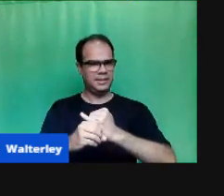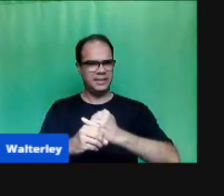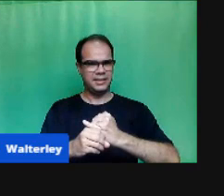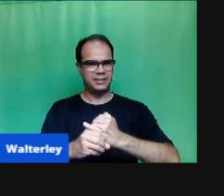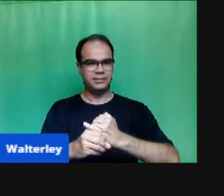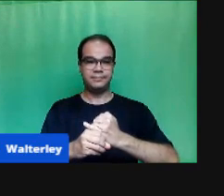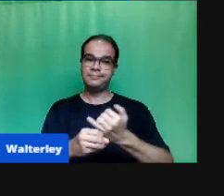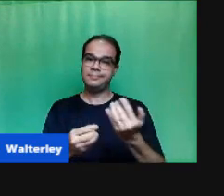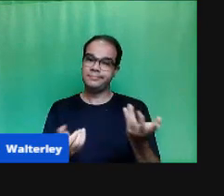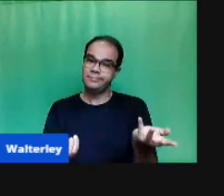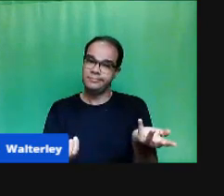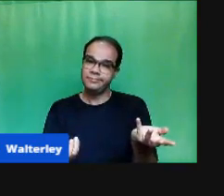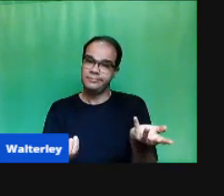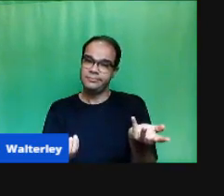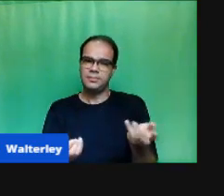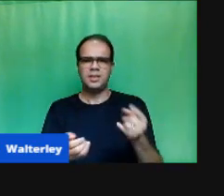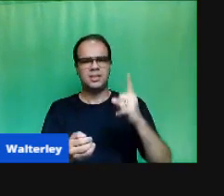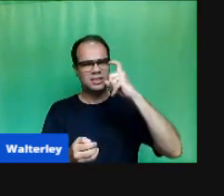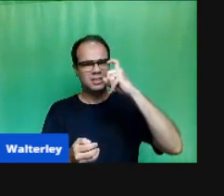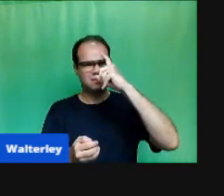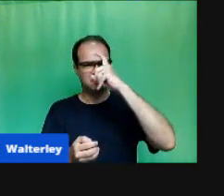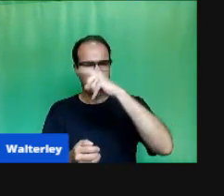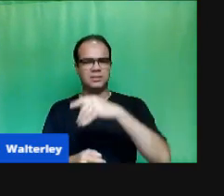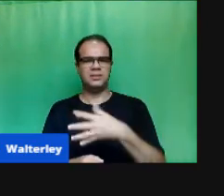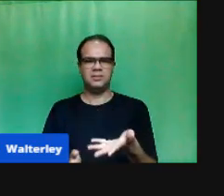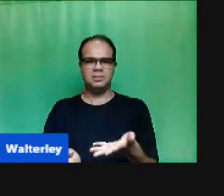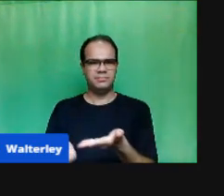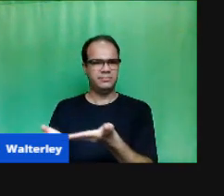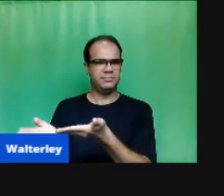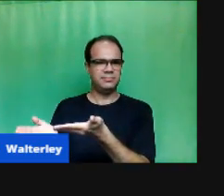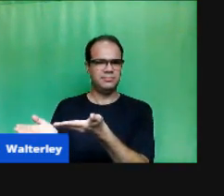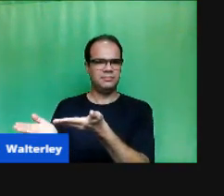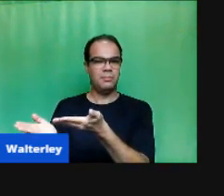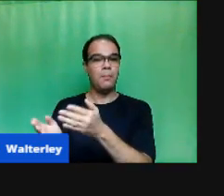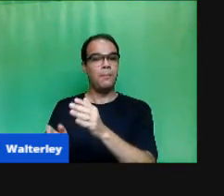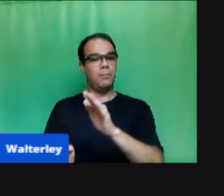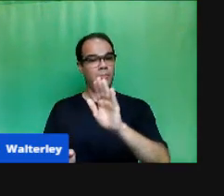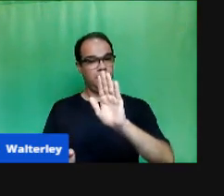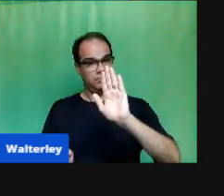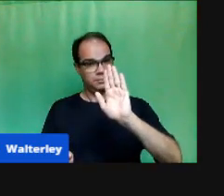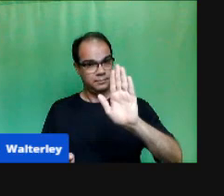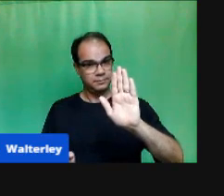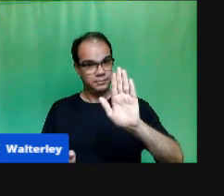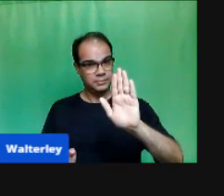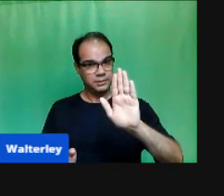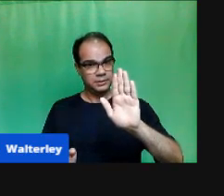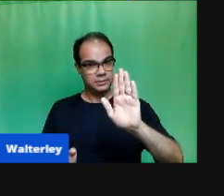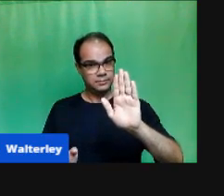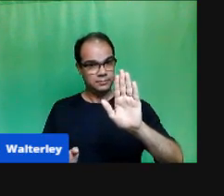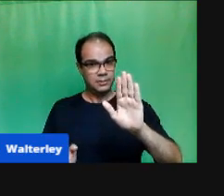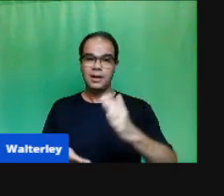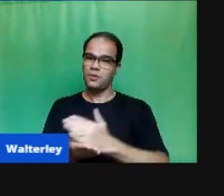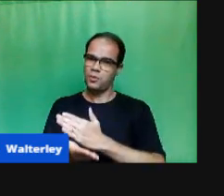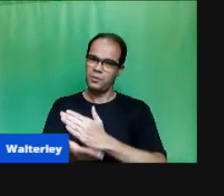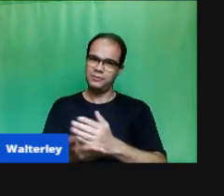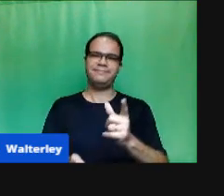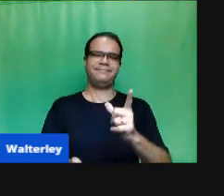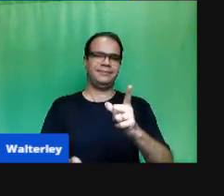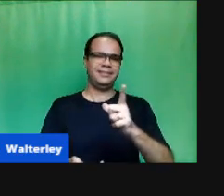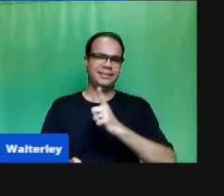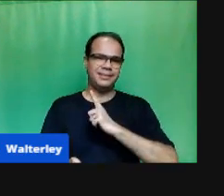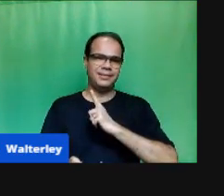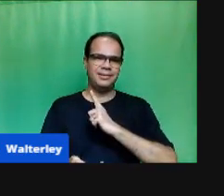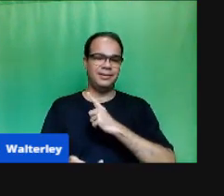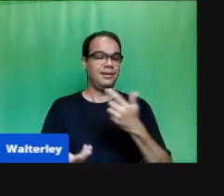Então, fica difícil? Fica. Mas para aqueles que têm